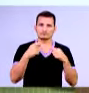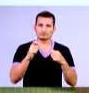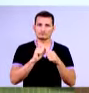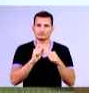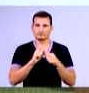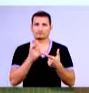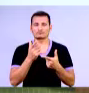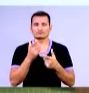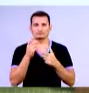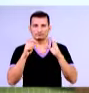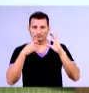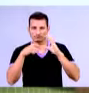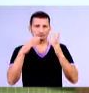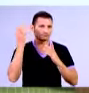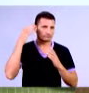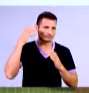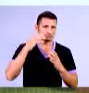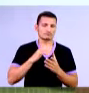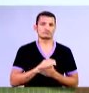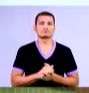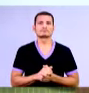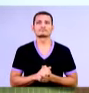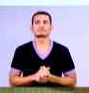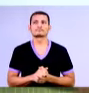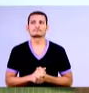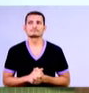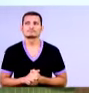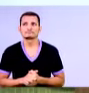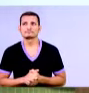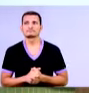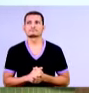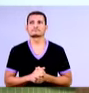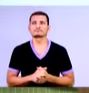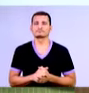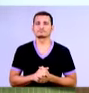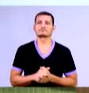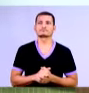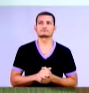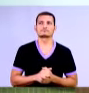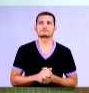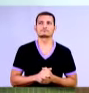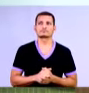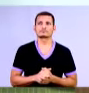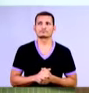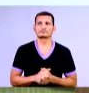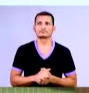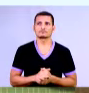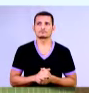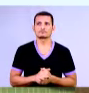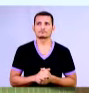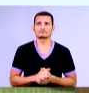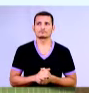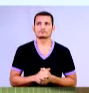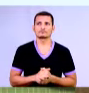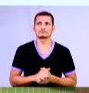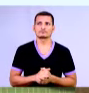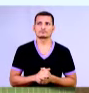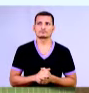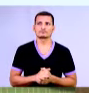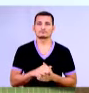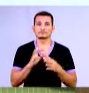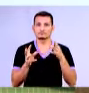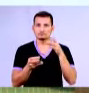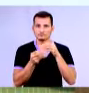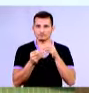áudio. Nós estamos aqui na expectativa de observar a produção de vocês, né? Eu, complementando para a